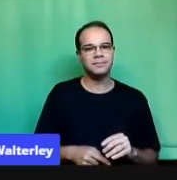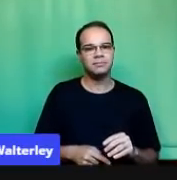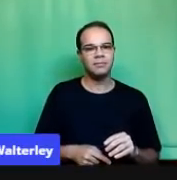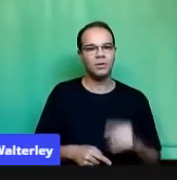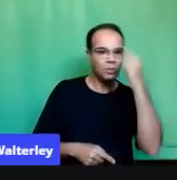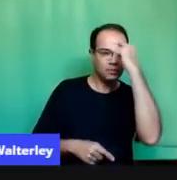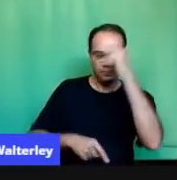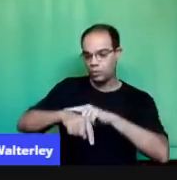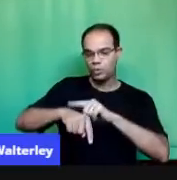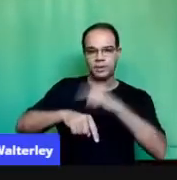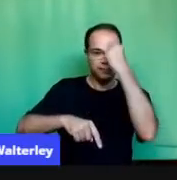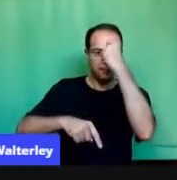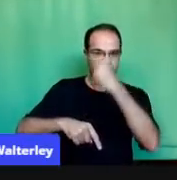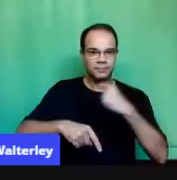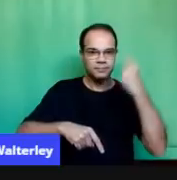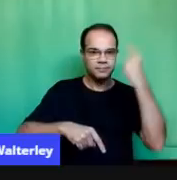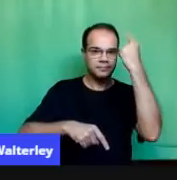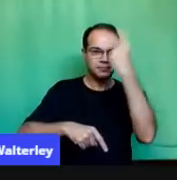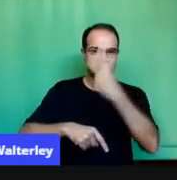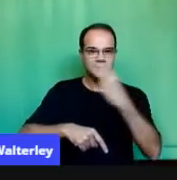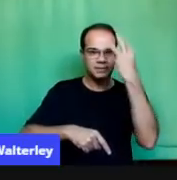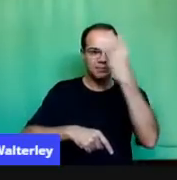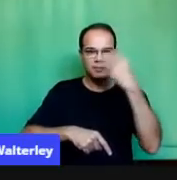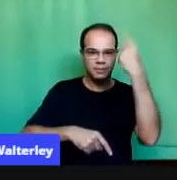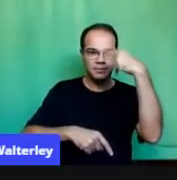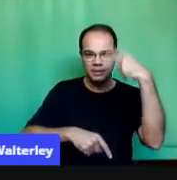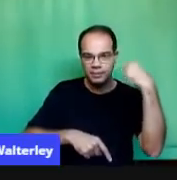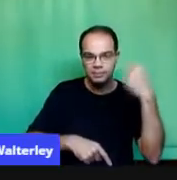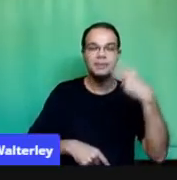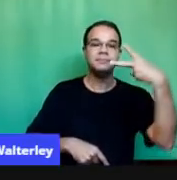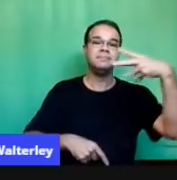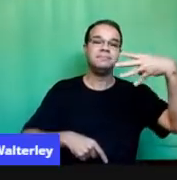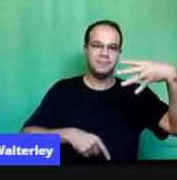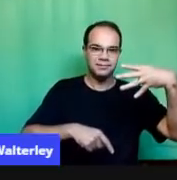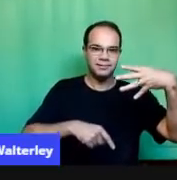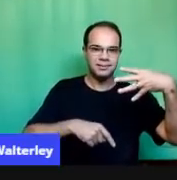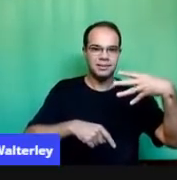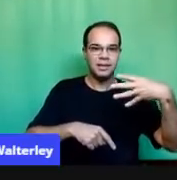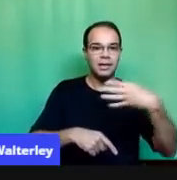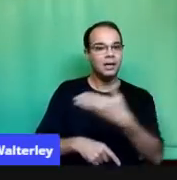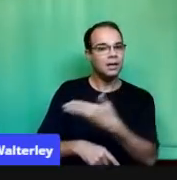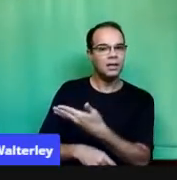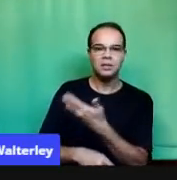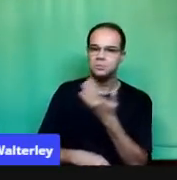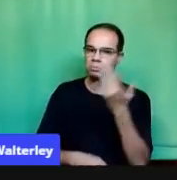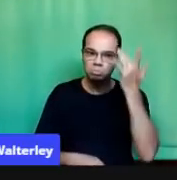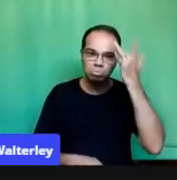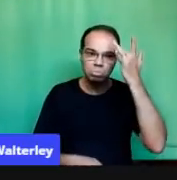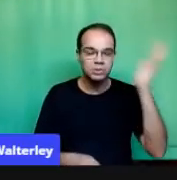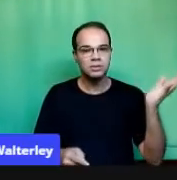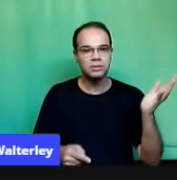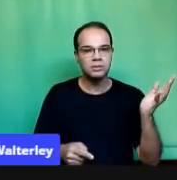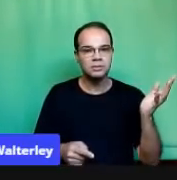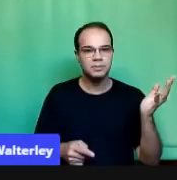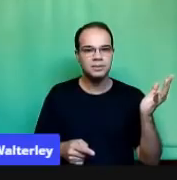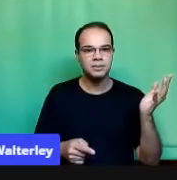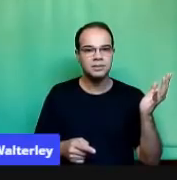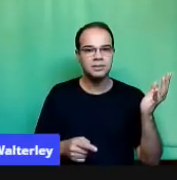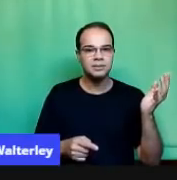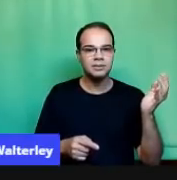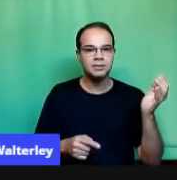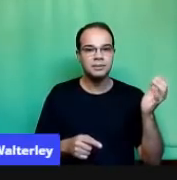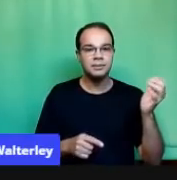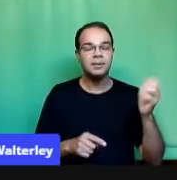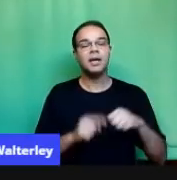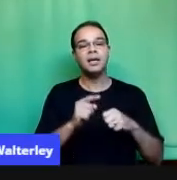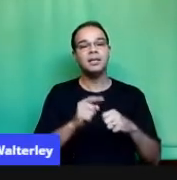compõem uma semana, os 30 ou 31 dias que compõem um mês. Isso ela não vai conseguir compreender ainda, enquanto ela não